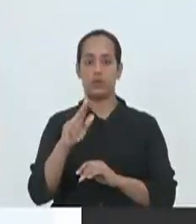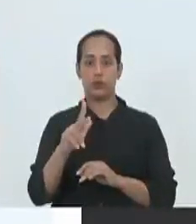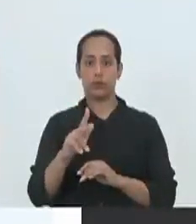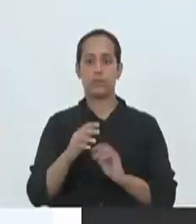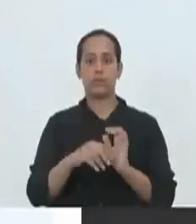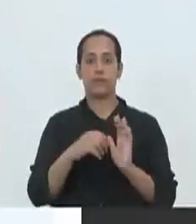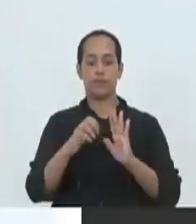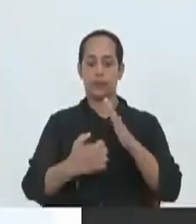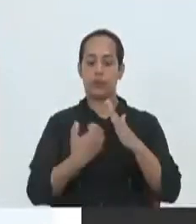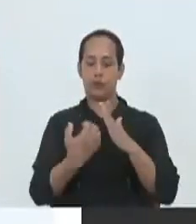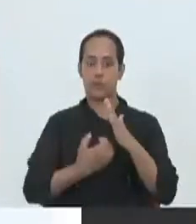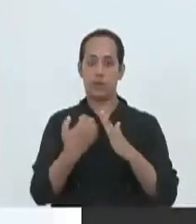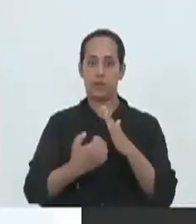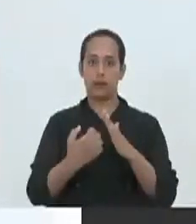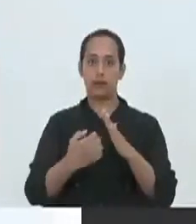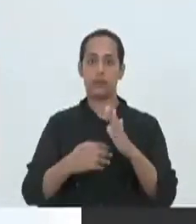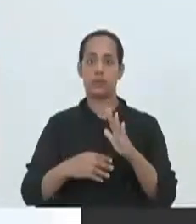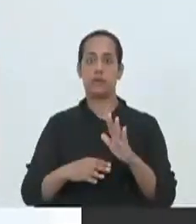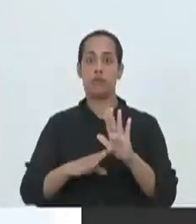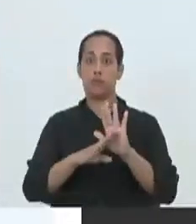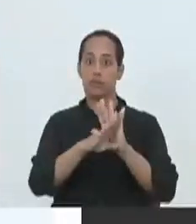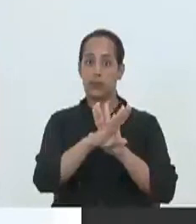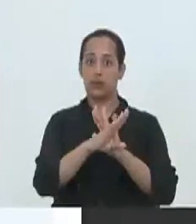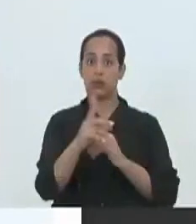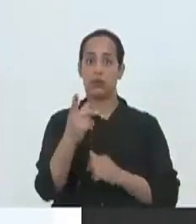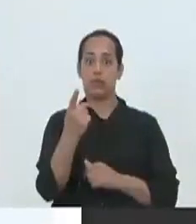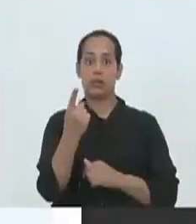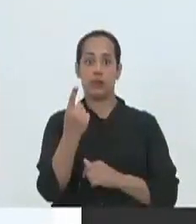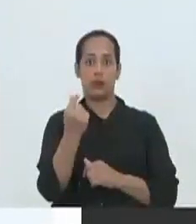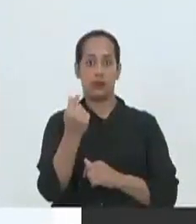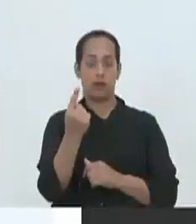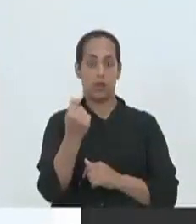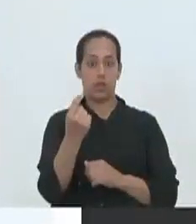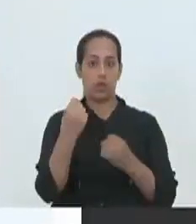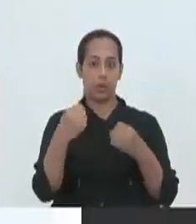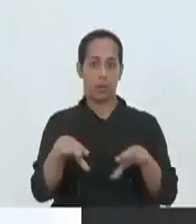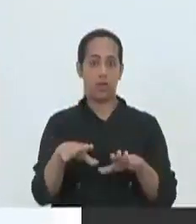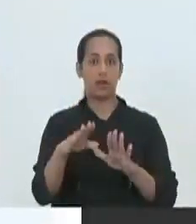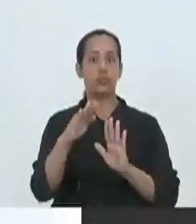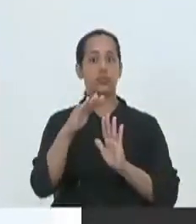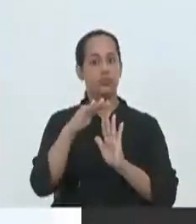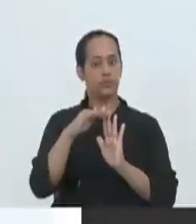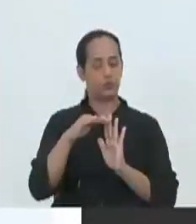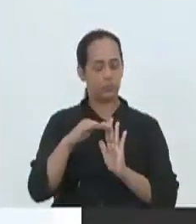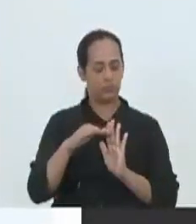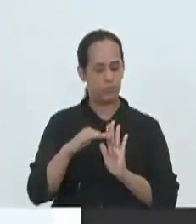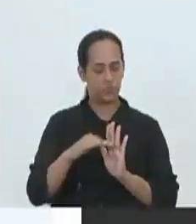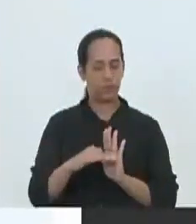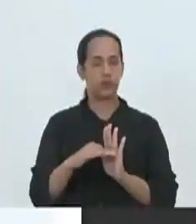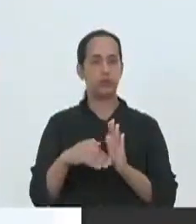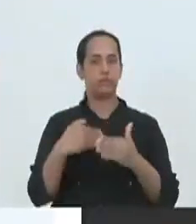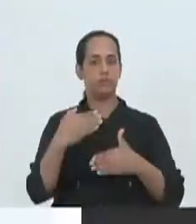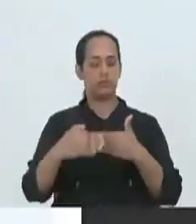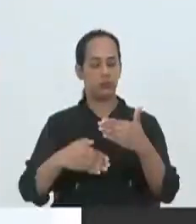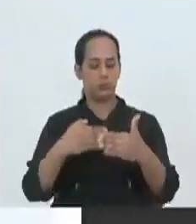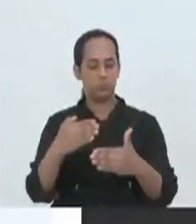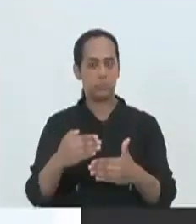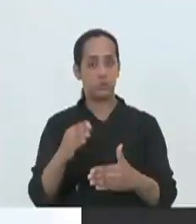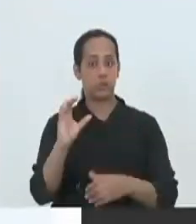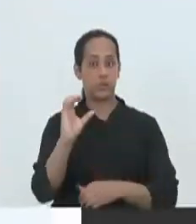vão diminuindo então caíram pela metade de 2022 para 2023 e caminham para zerar Num futuro